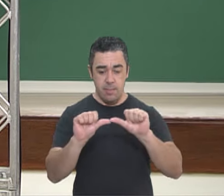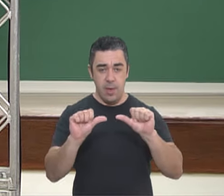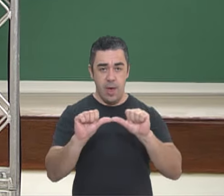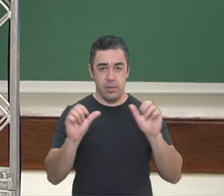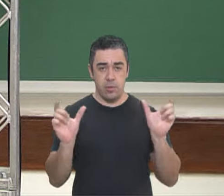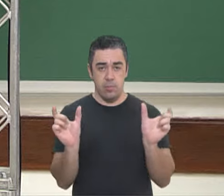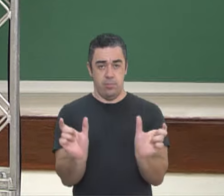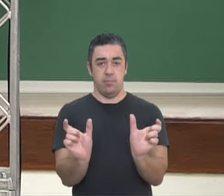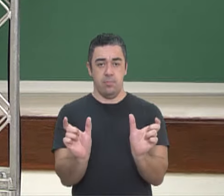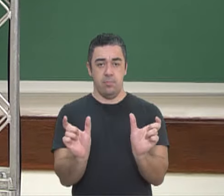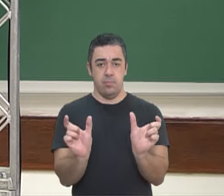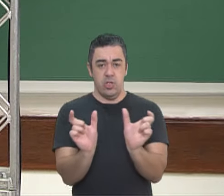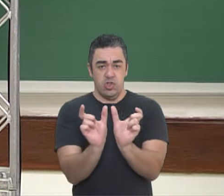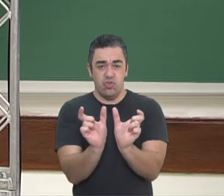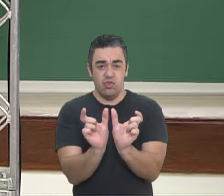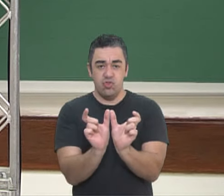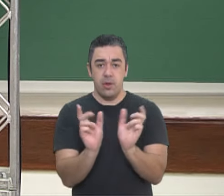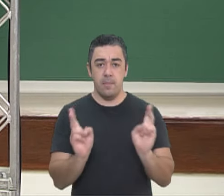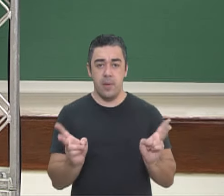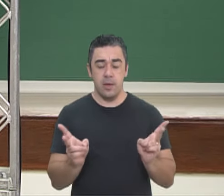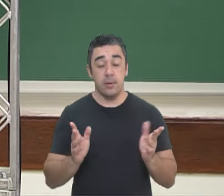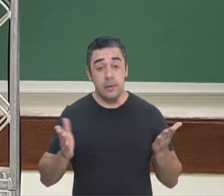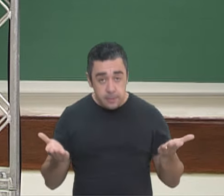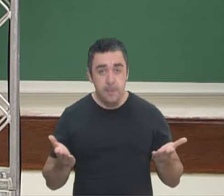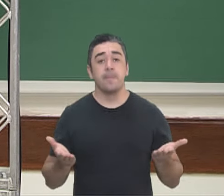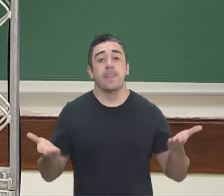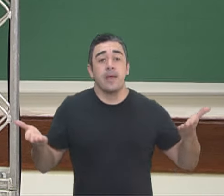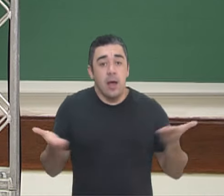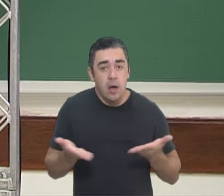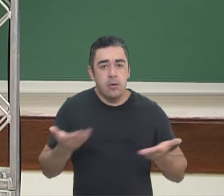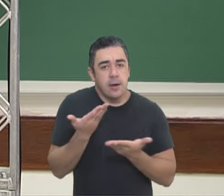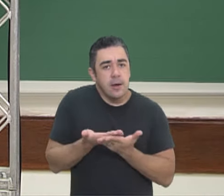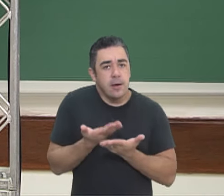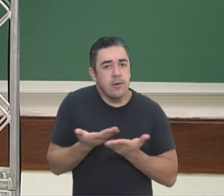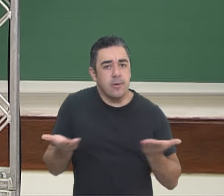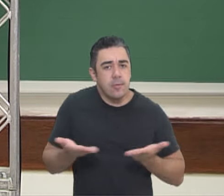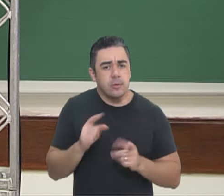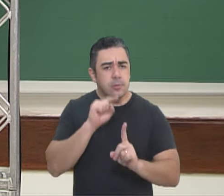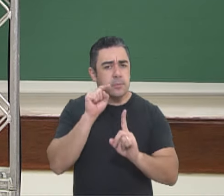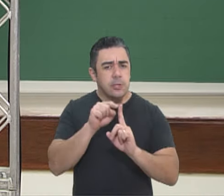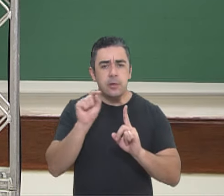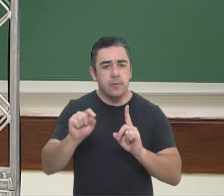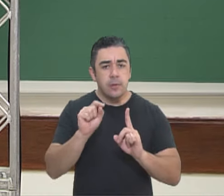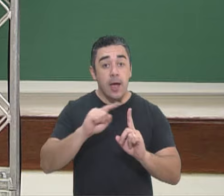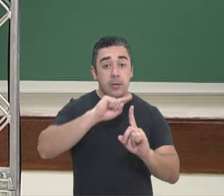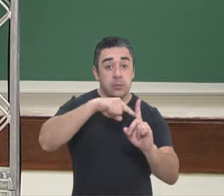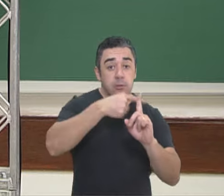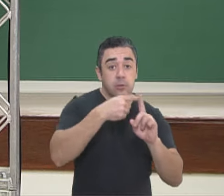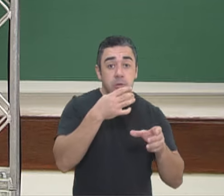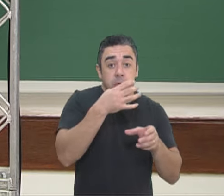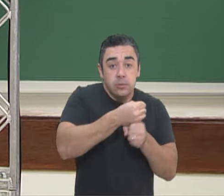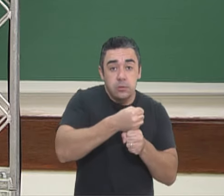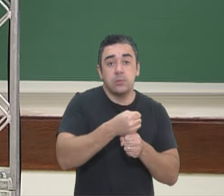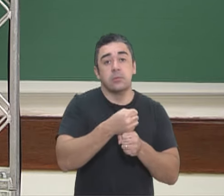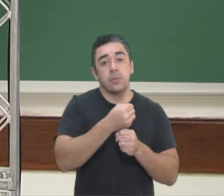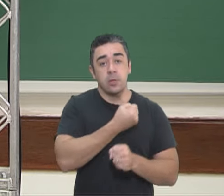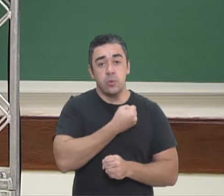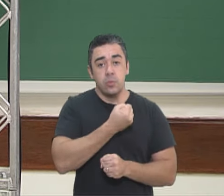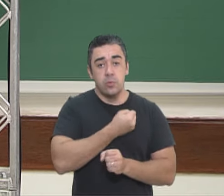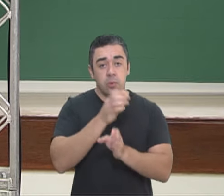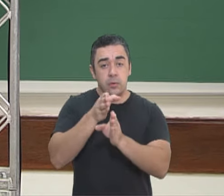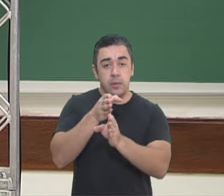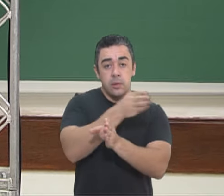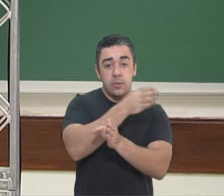módulo. Bom, com essa retomada, a gente vai para a nossa aula de hoje, que o objetivo é de adição de números inteiros. Vamos